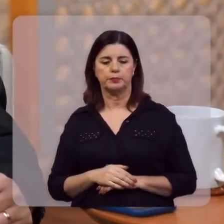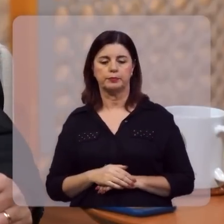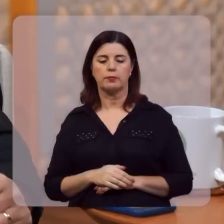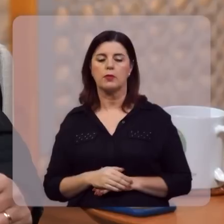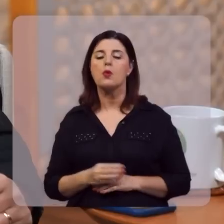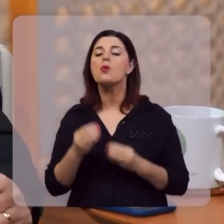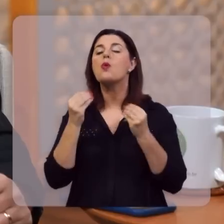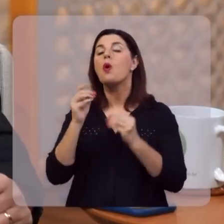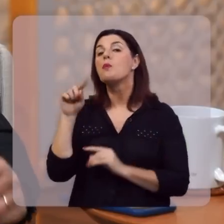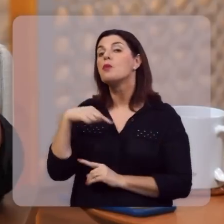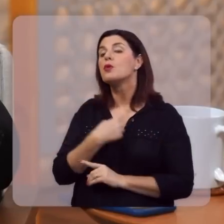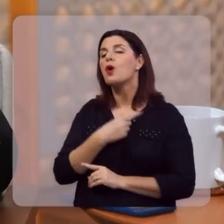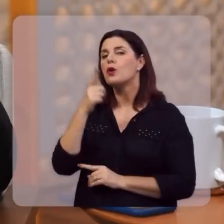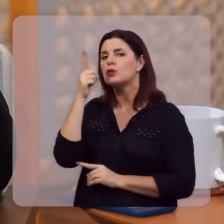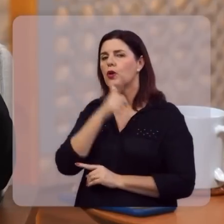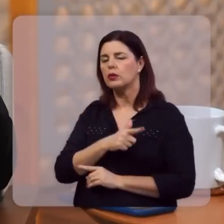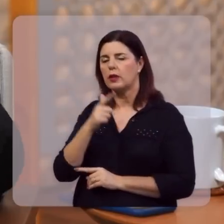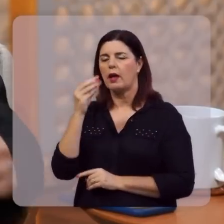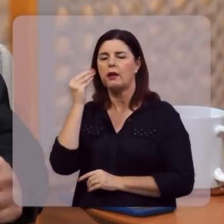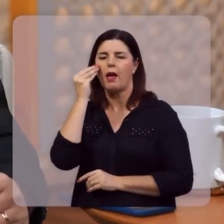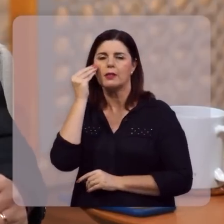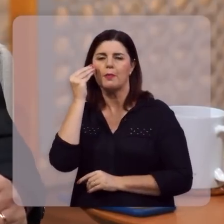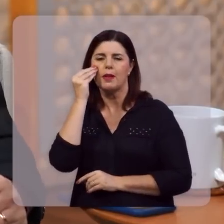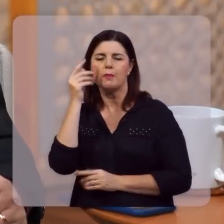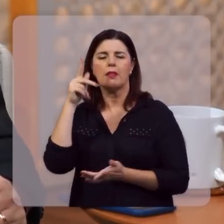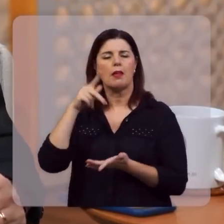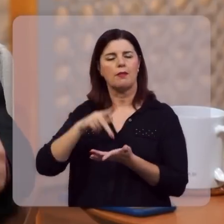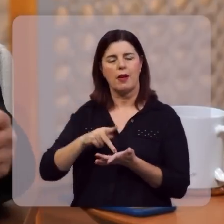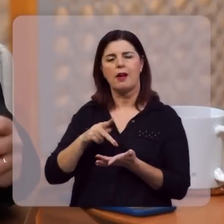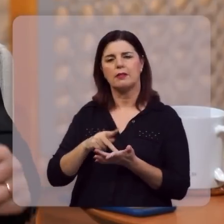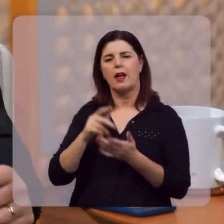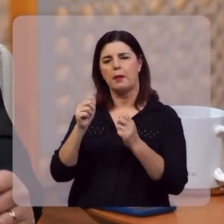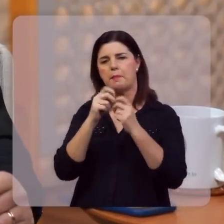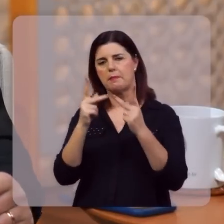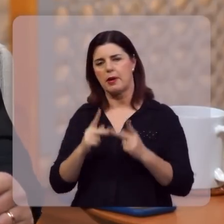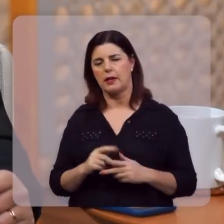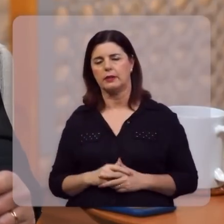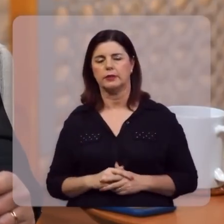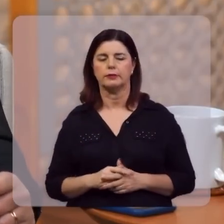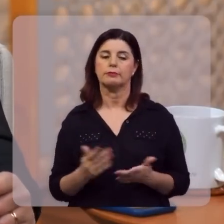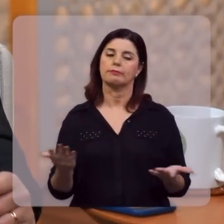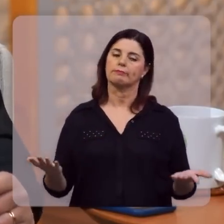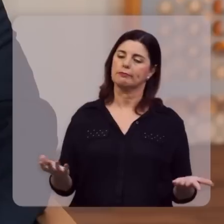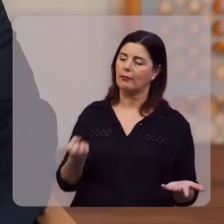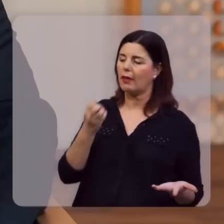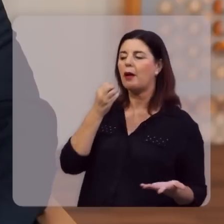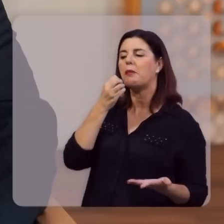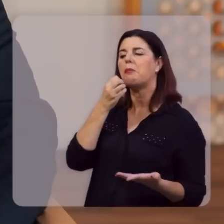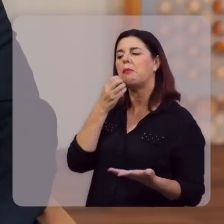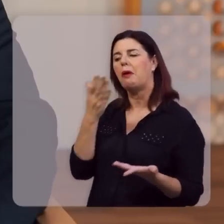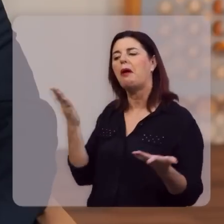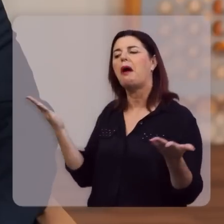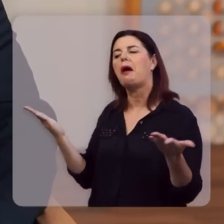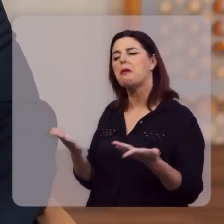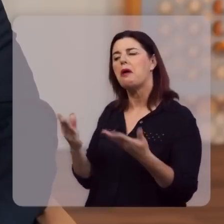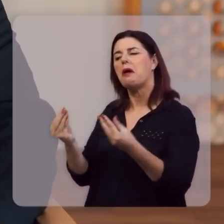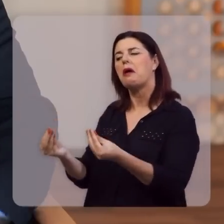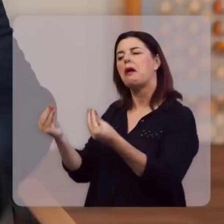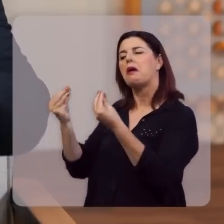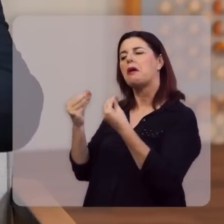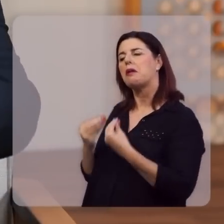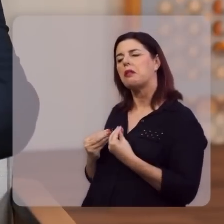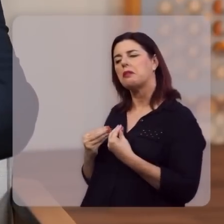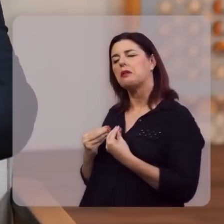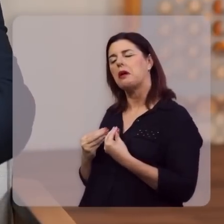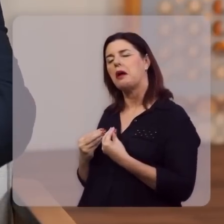razão. Como que nós podemos experimentar de fato essa paz? Bom, agora você me deu a possibilidade,